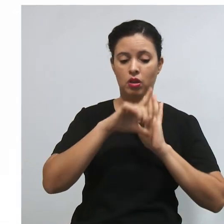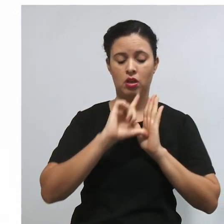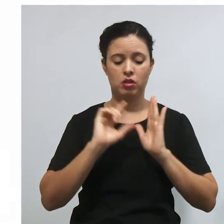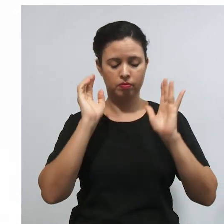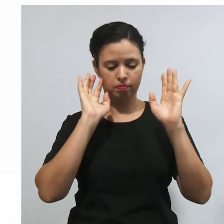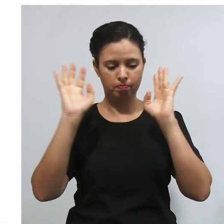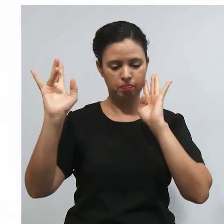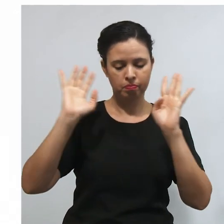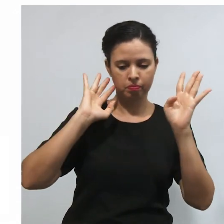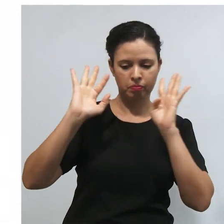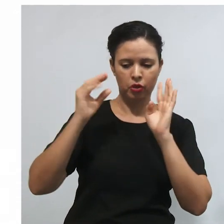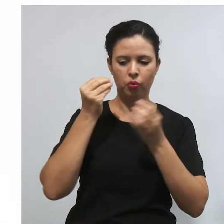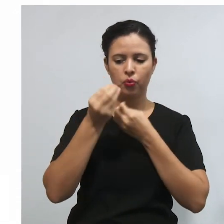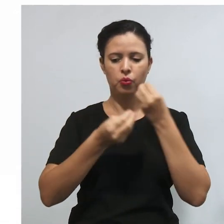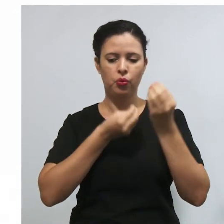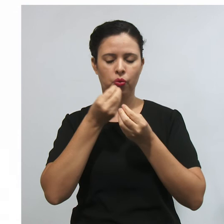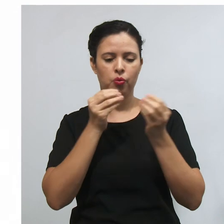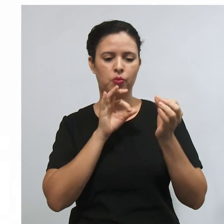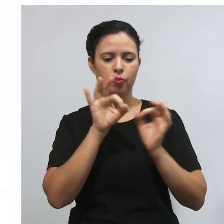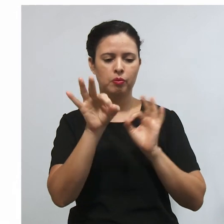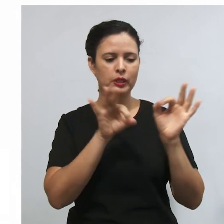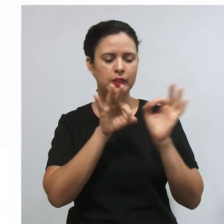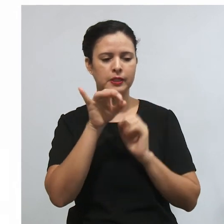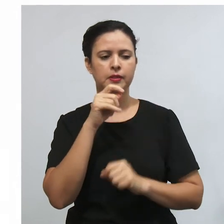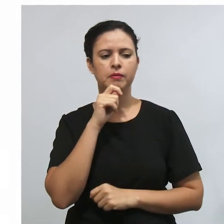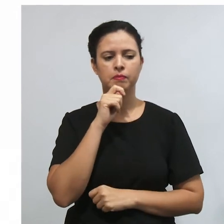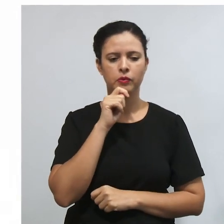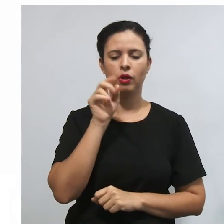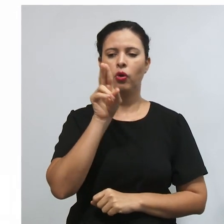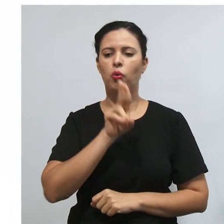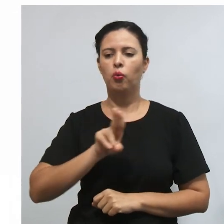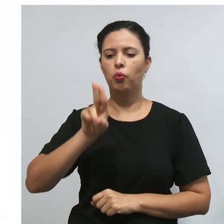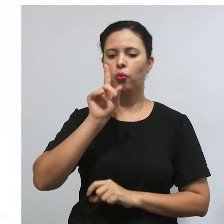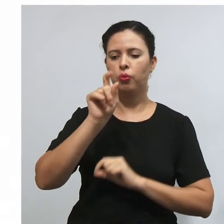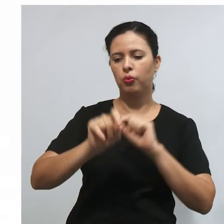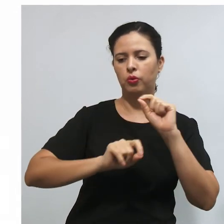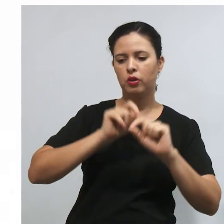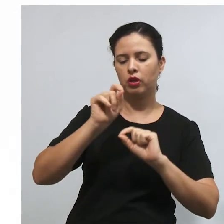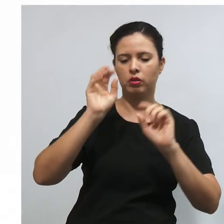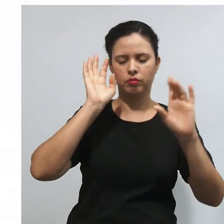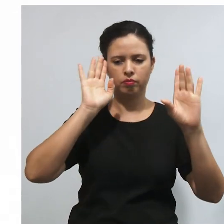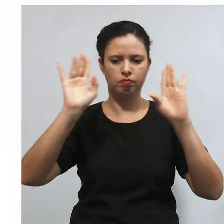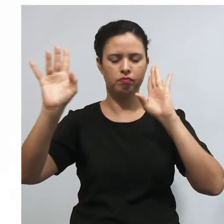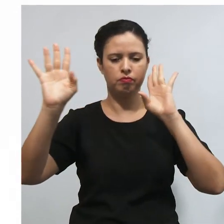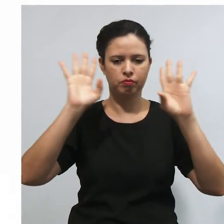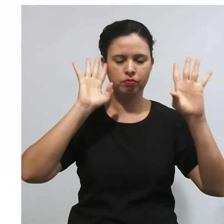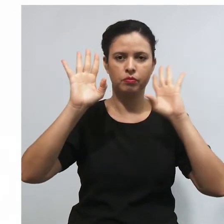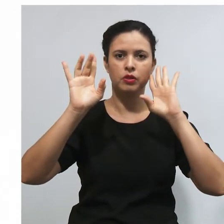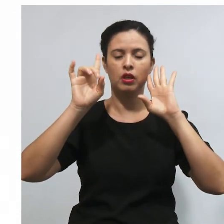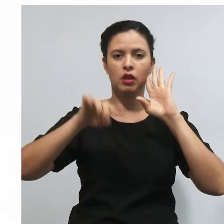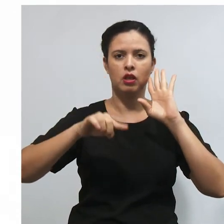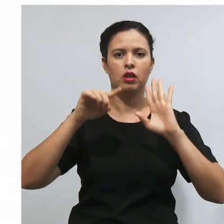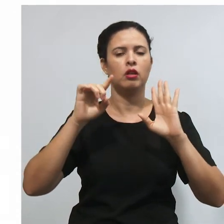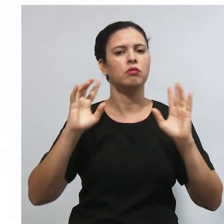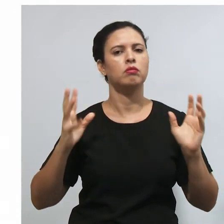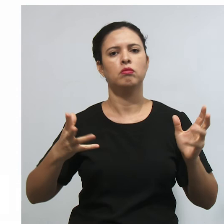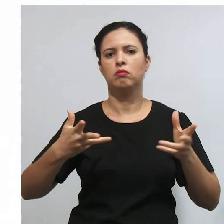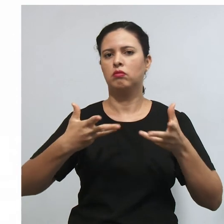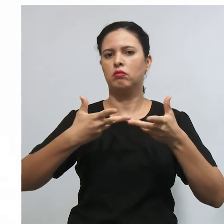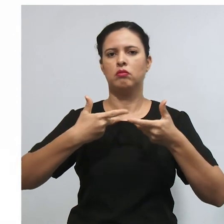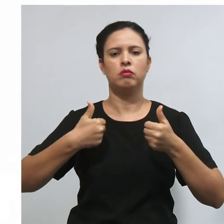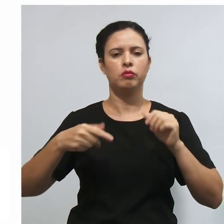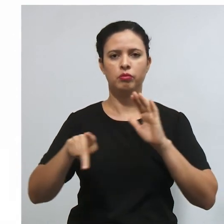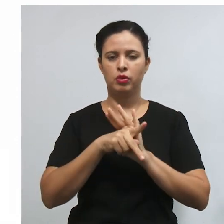no exercício do planejamento. Por quê? Porque a reflexividade é uma qualidade inerente ao ser